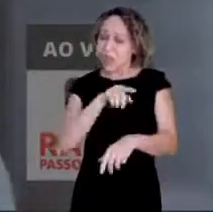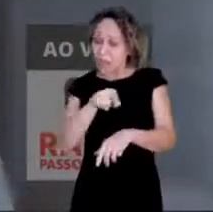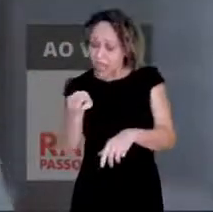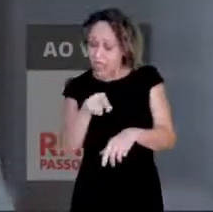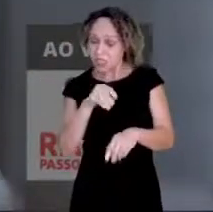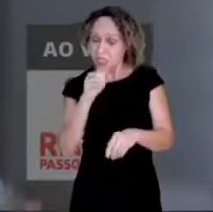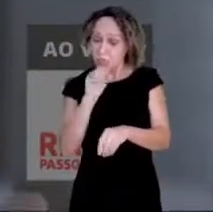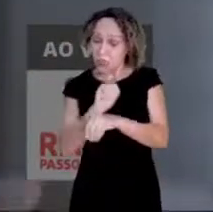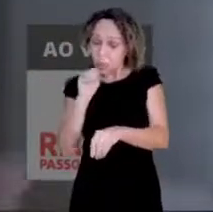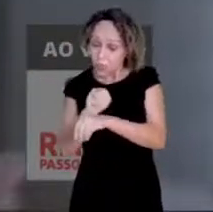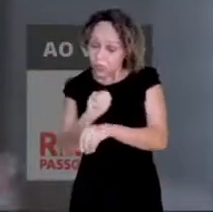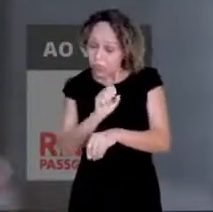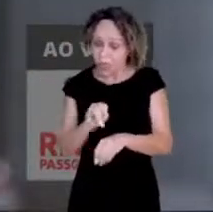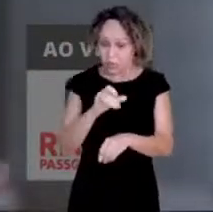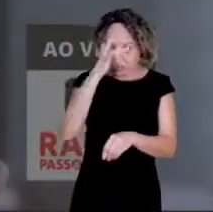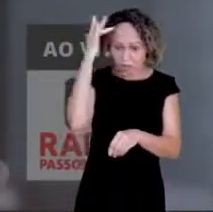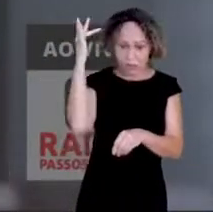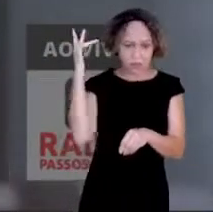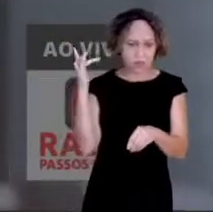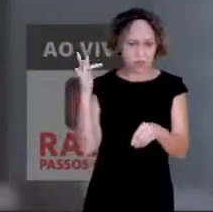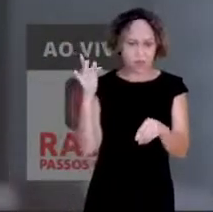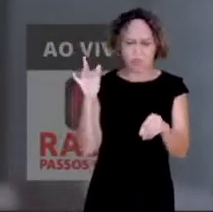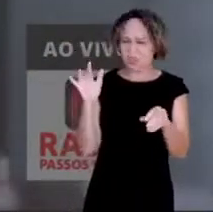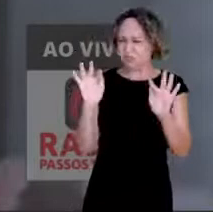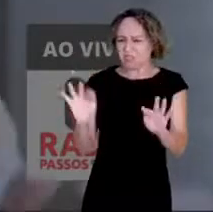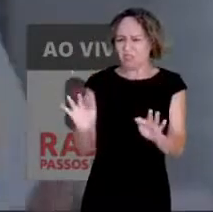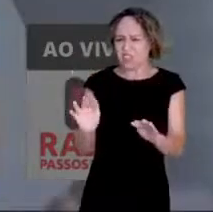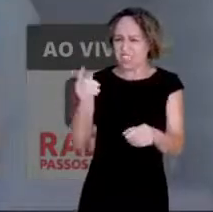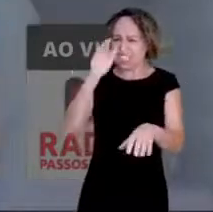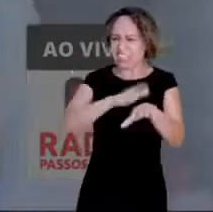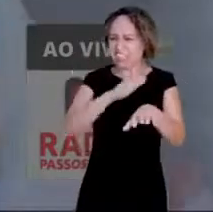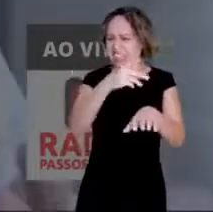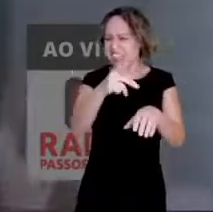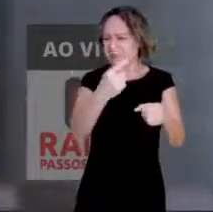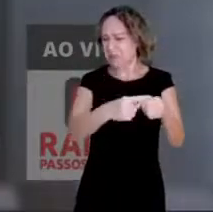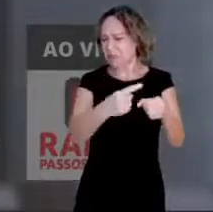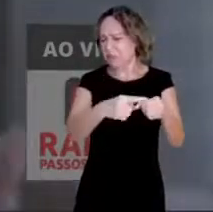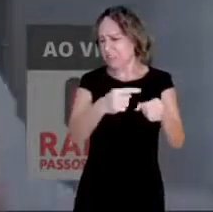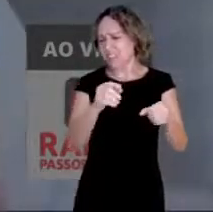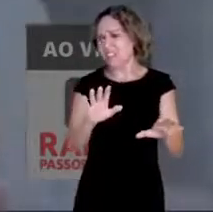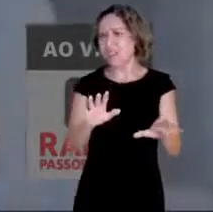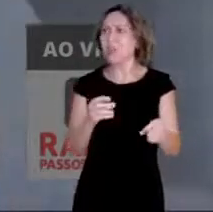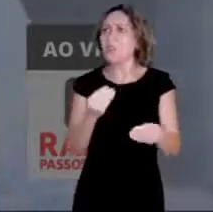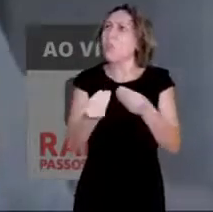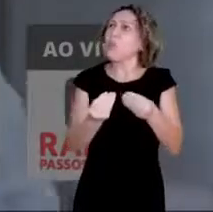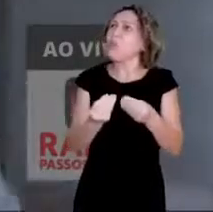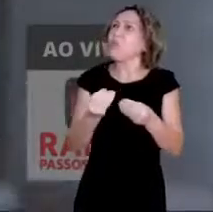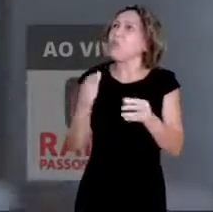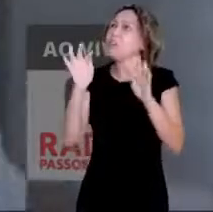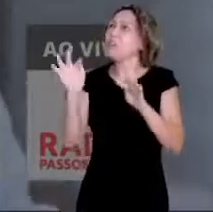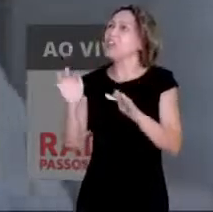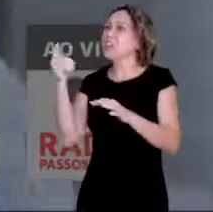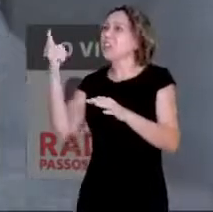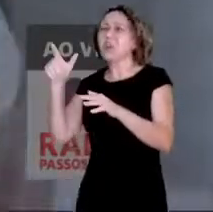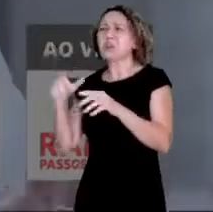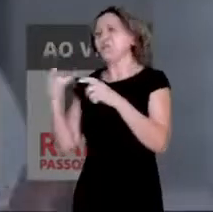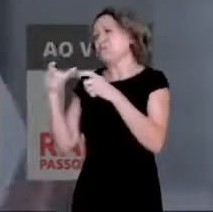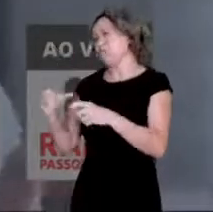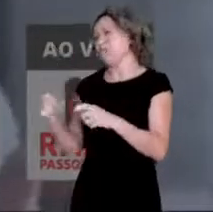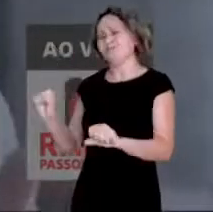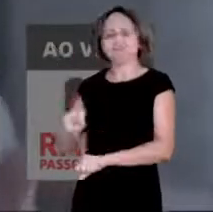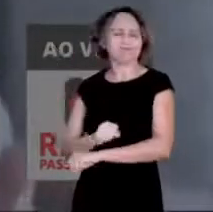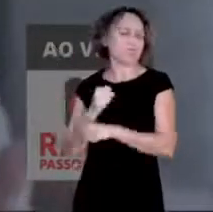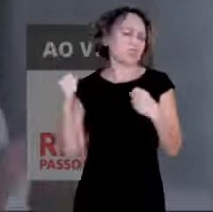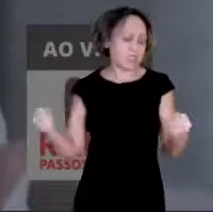prefeitos de forma civilizada, para o prefeito não ficar peregrinando pelo Brasil atrás de um projeto que muitas vezes ele nem sabia